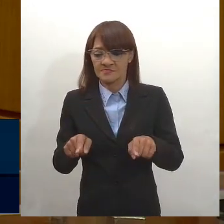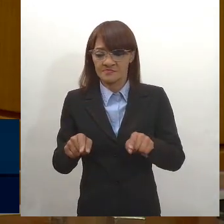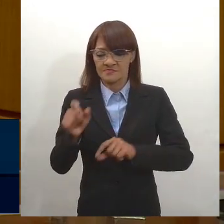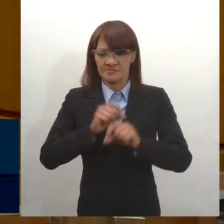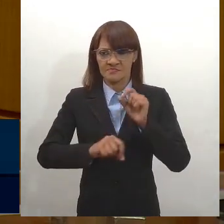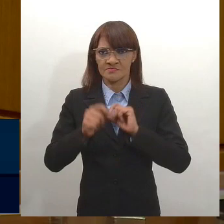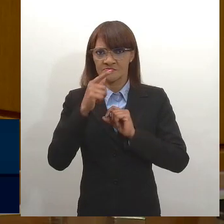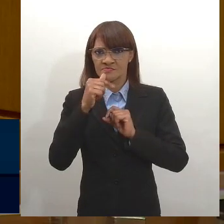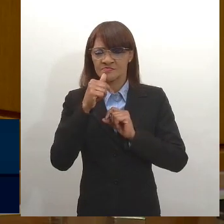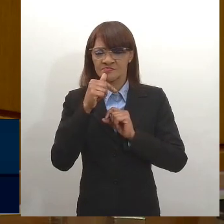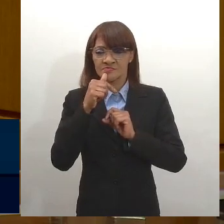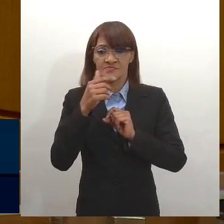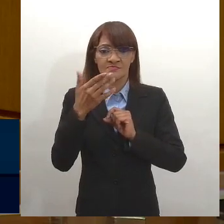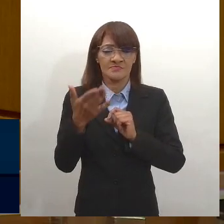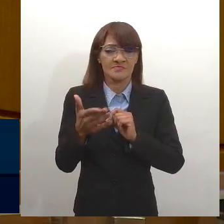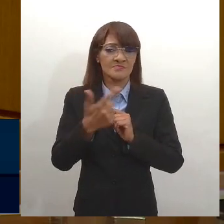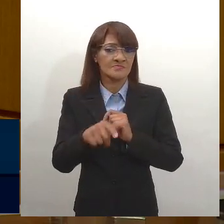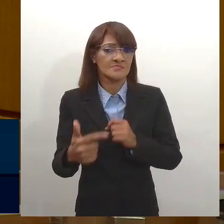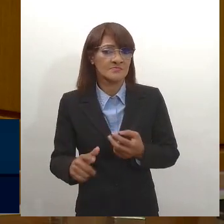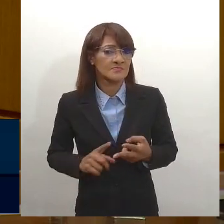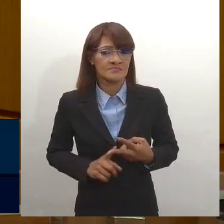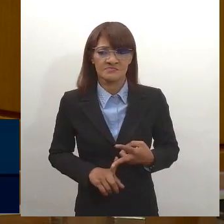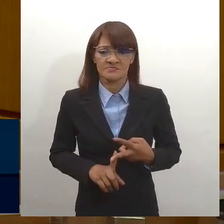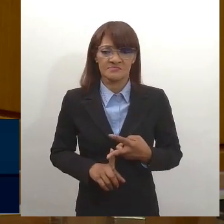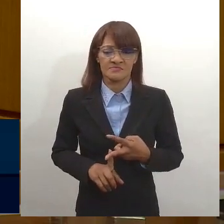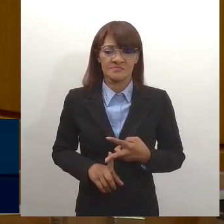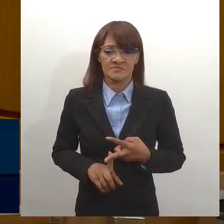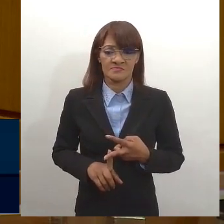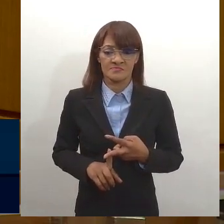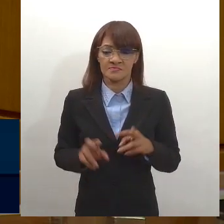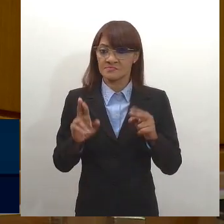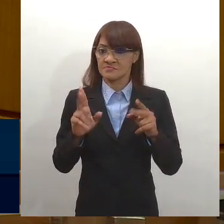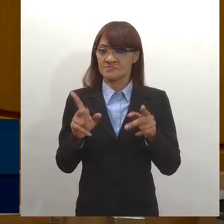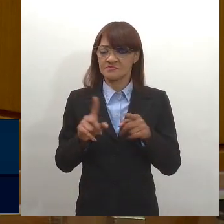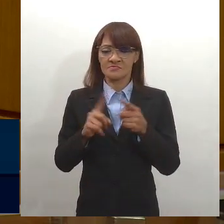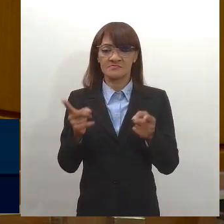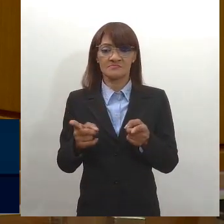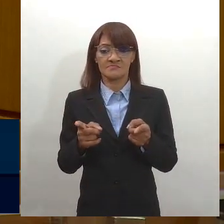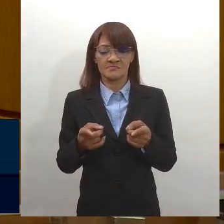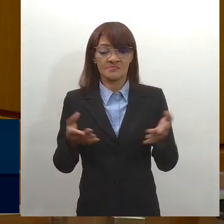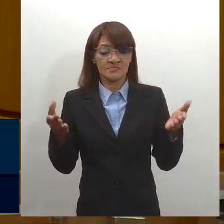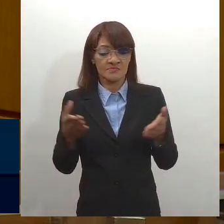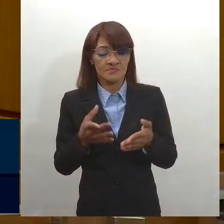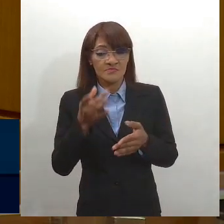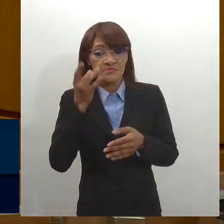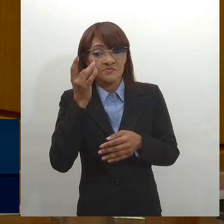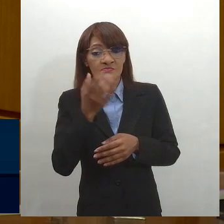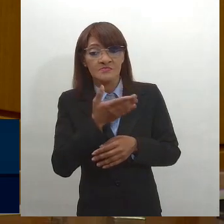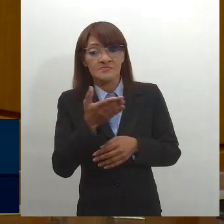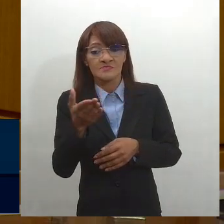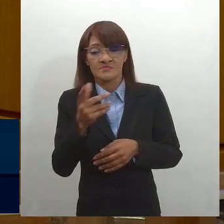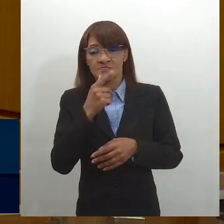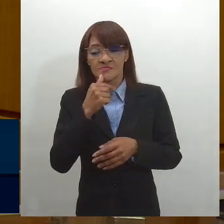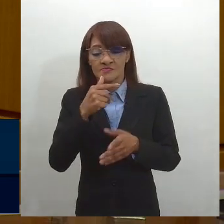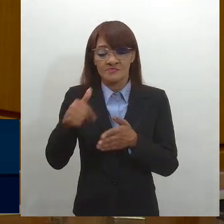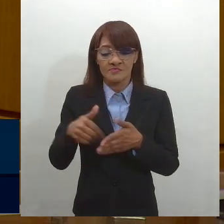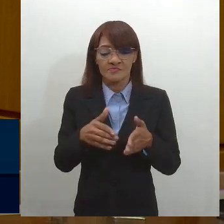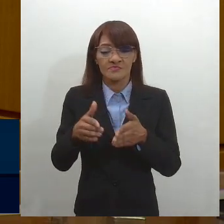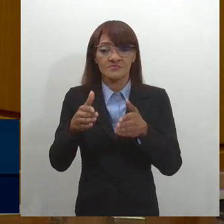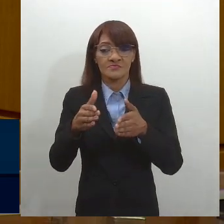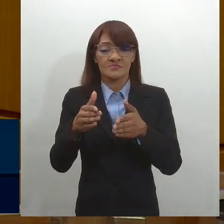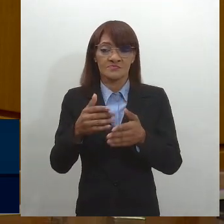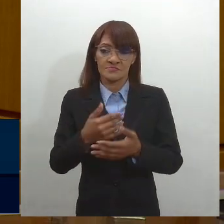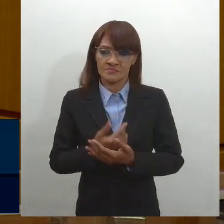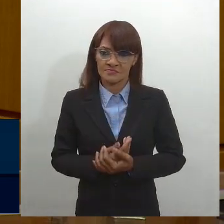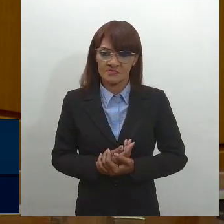rio sequer a gente tem, mas a gente está às margens do rio São Francisco, e não é possível que nós